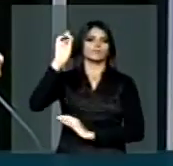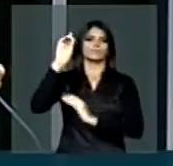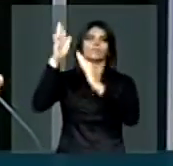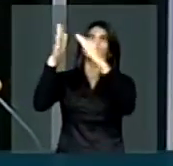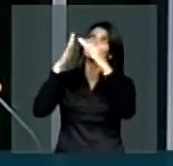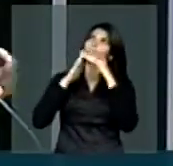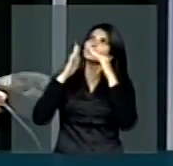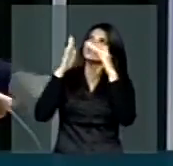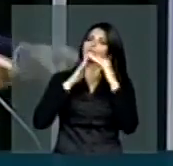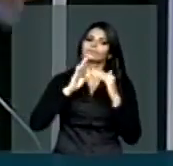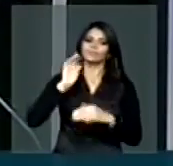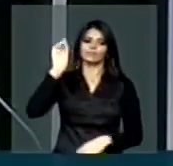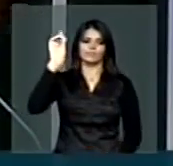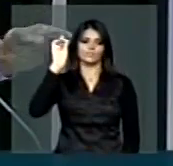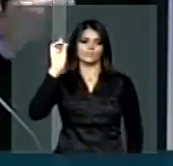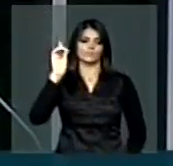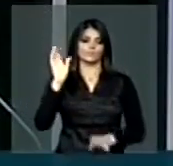Ele,